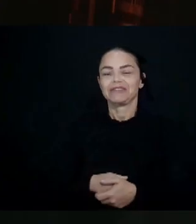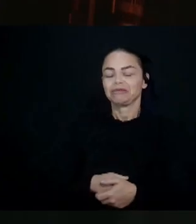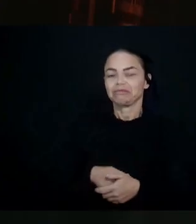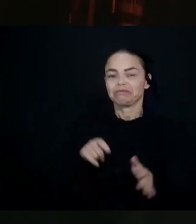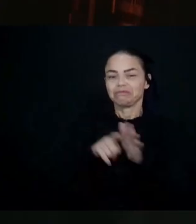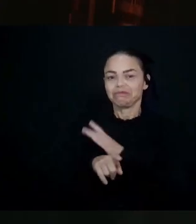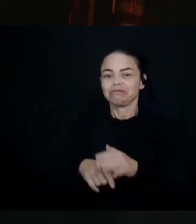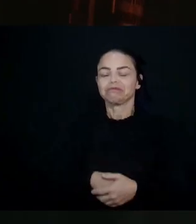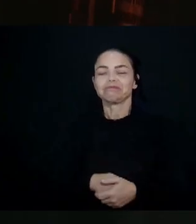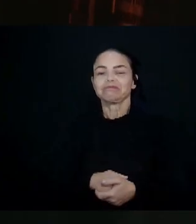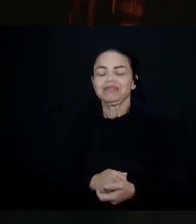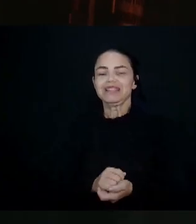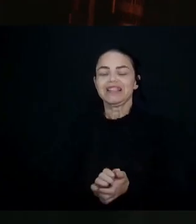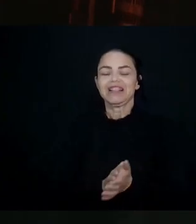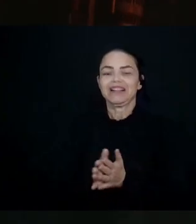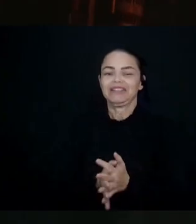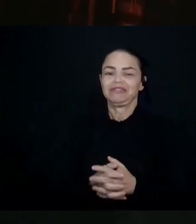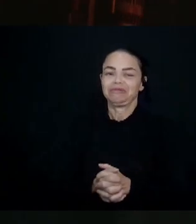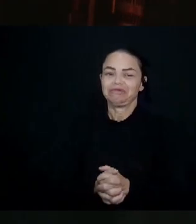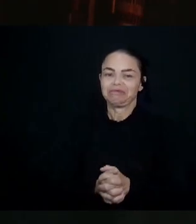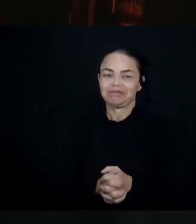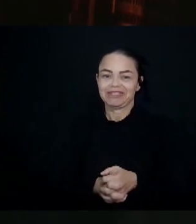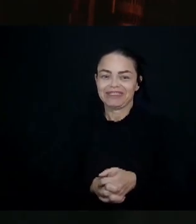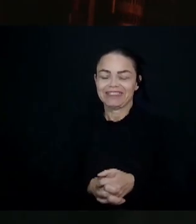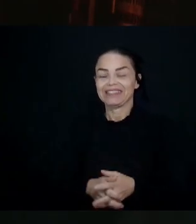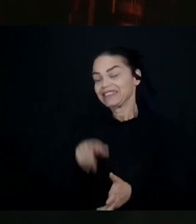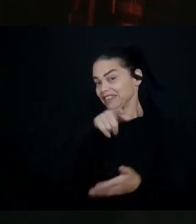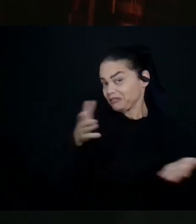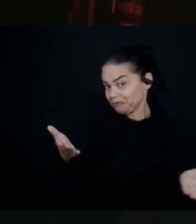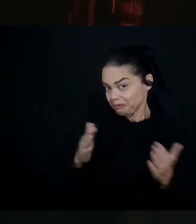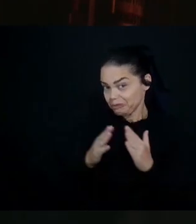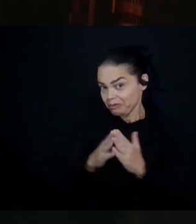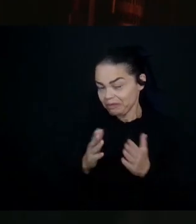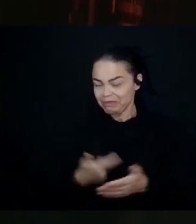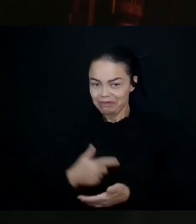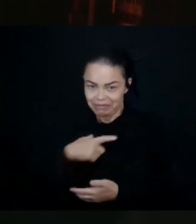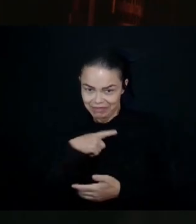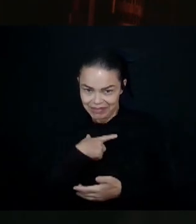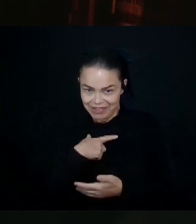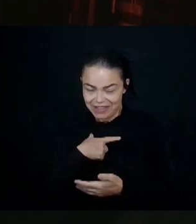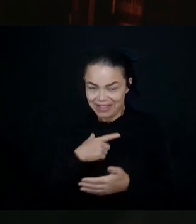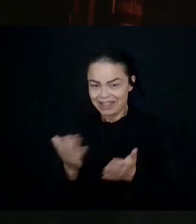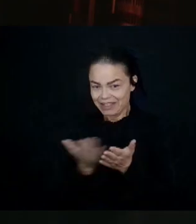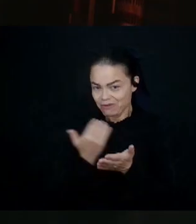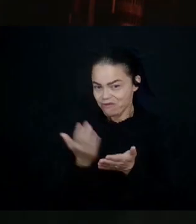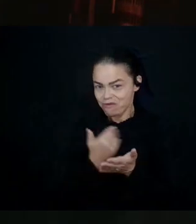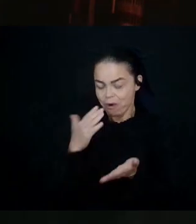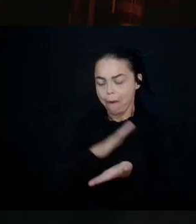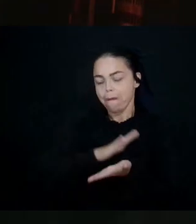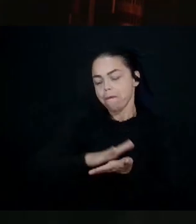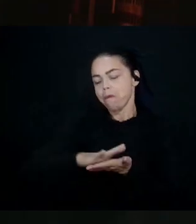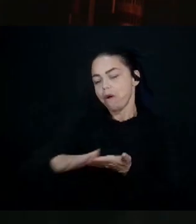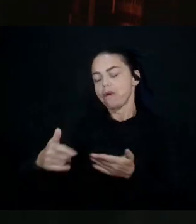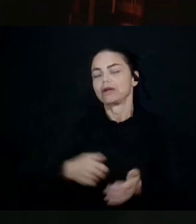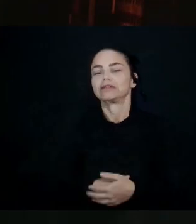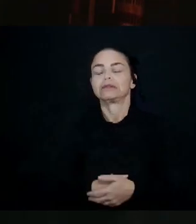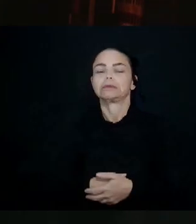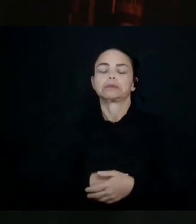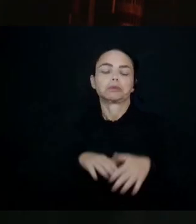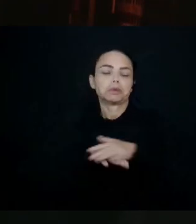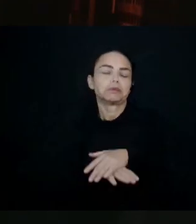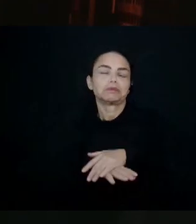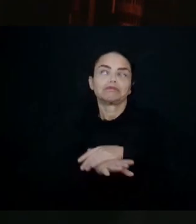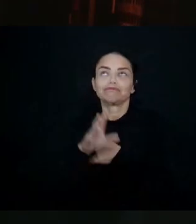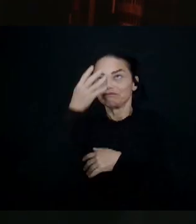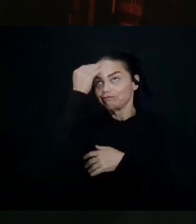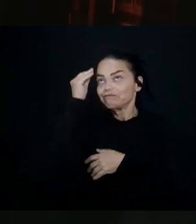produção, por gentileza. E você aí de casa, já tem o seu álbum de figurinhas ou tem aquele guardado, esquecido lá em cima do guarda-roupa?